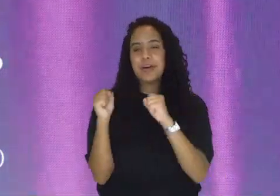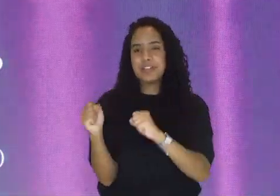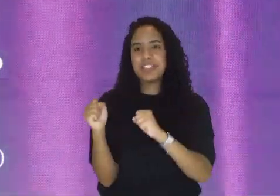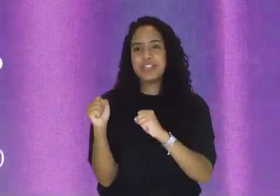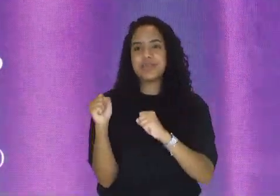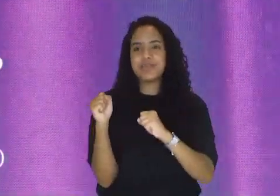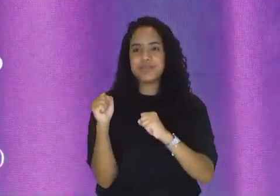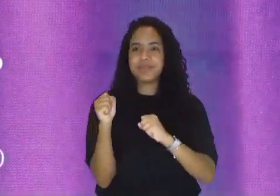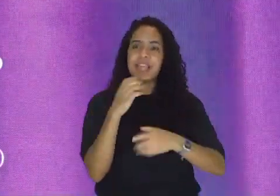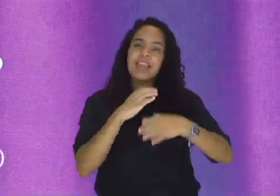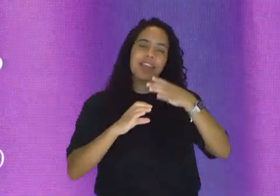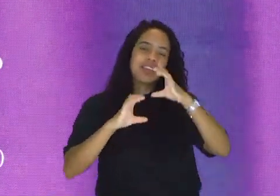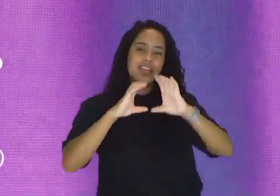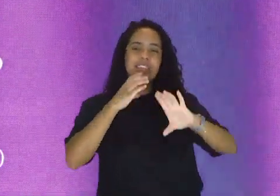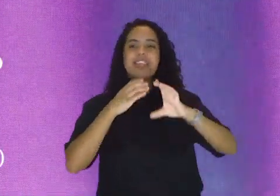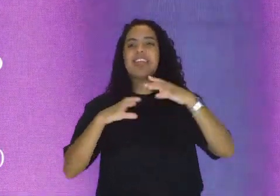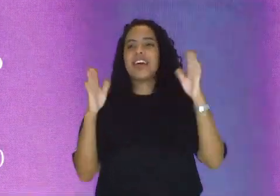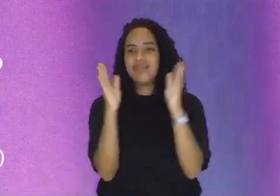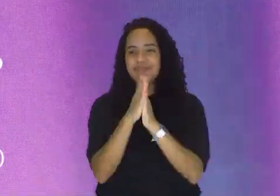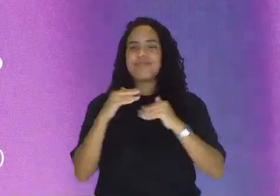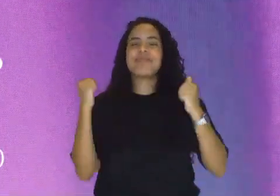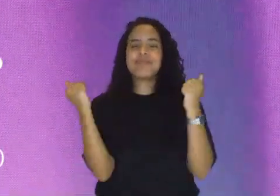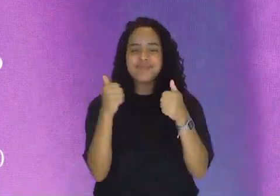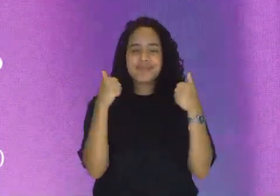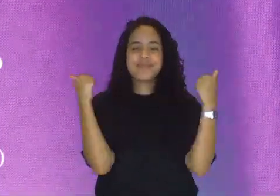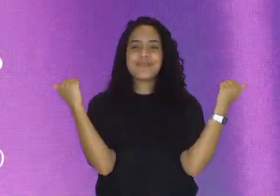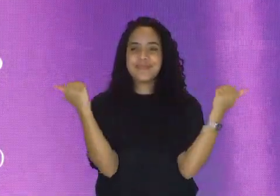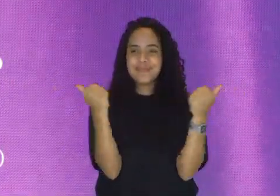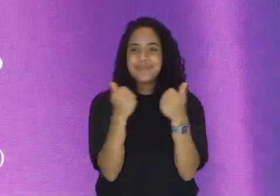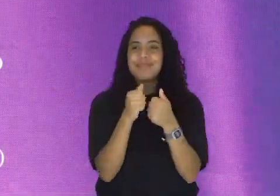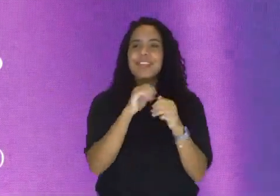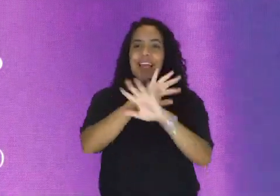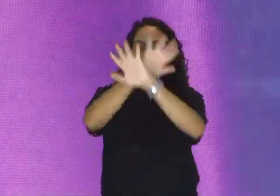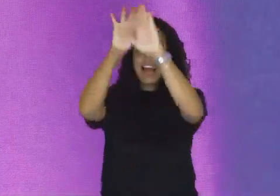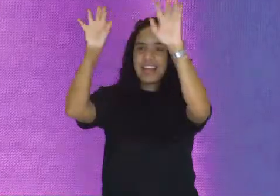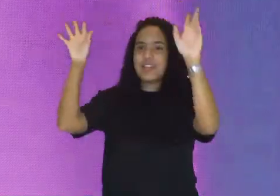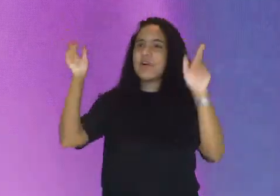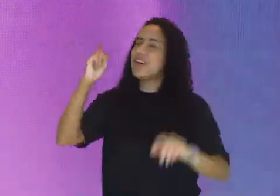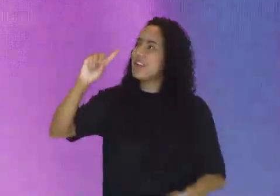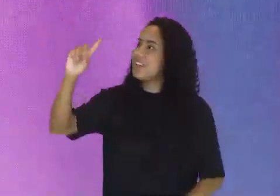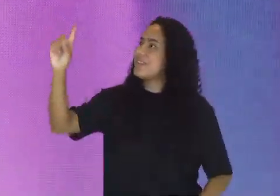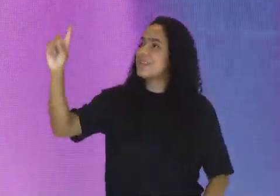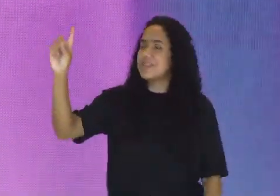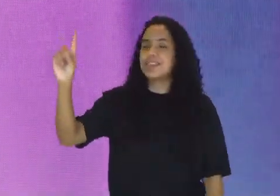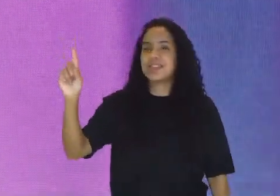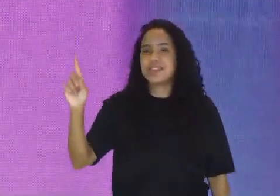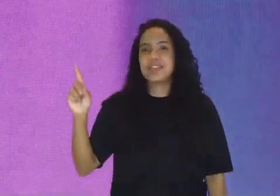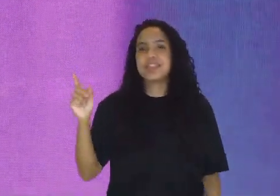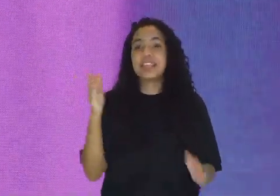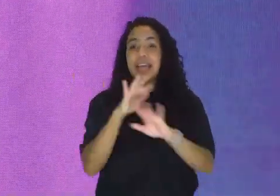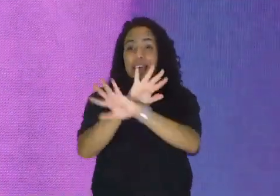a Deus. E à medida que nós cantarmos glória a Deus, a glória do Senhor descerá sobre nós.